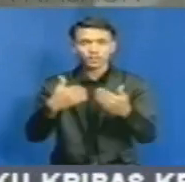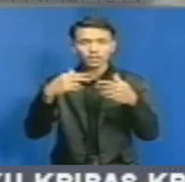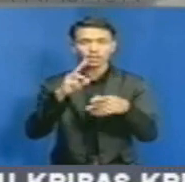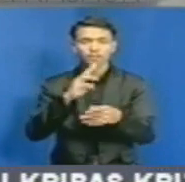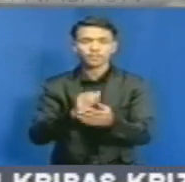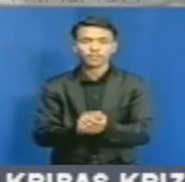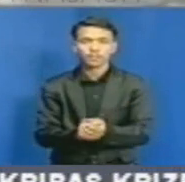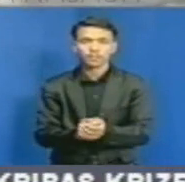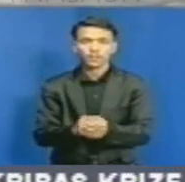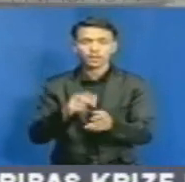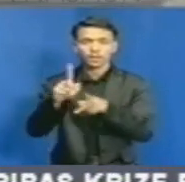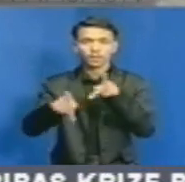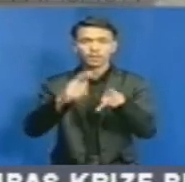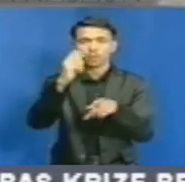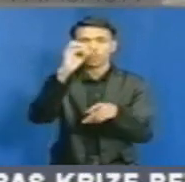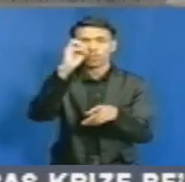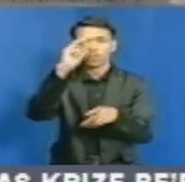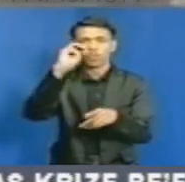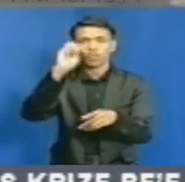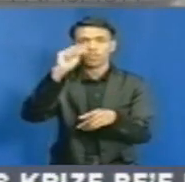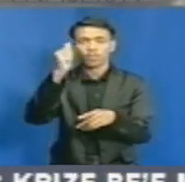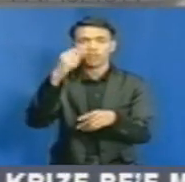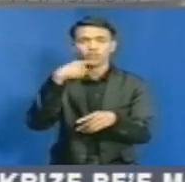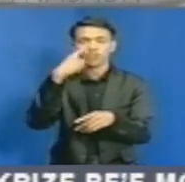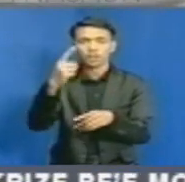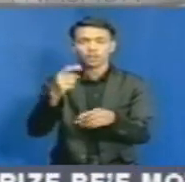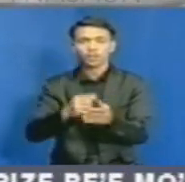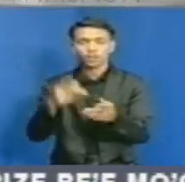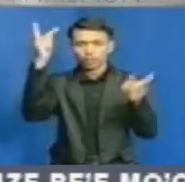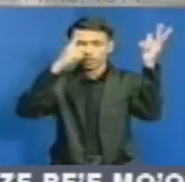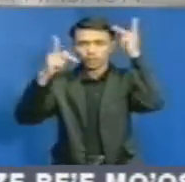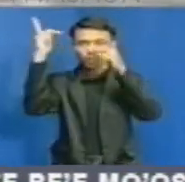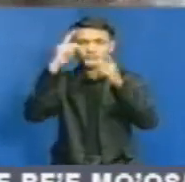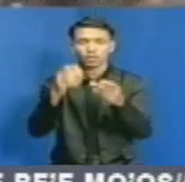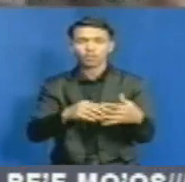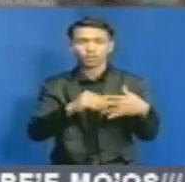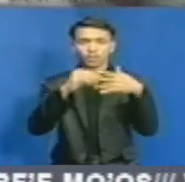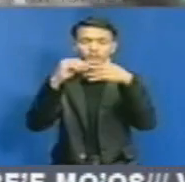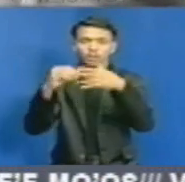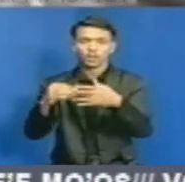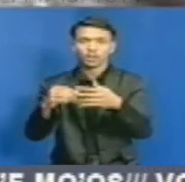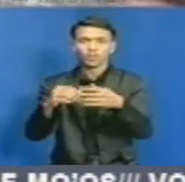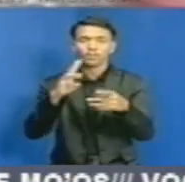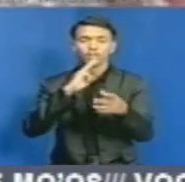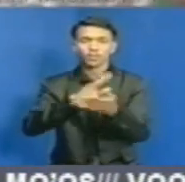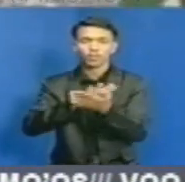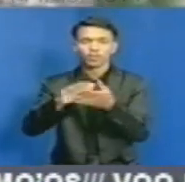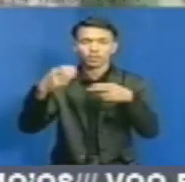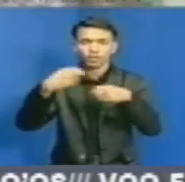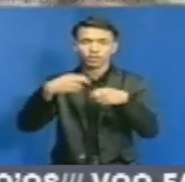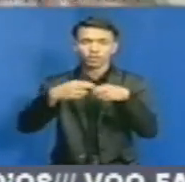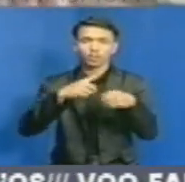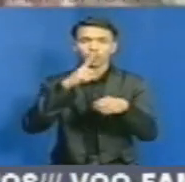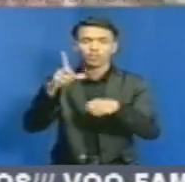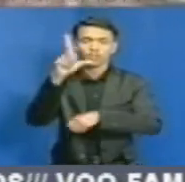comunidade. Habitante Tomás Domingos Alves Atete, preocupação essencial na Bissira Soro Magbemos, também dificultar tebes ba necessidade